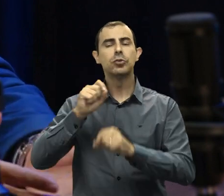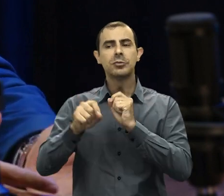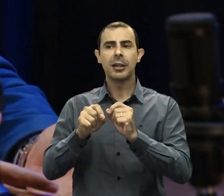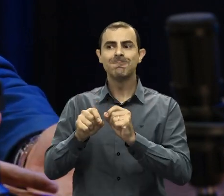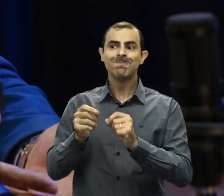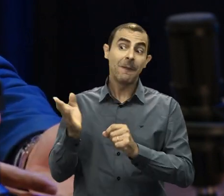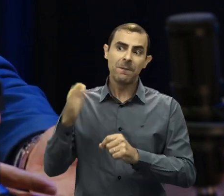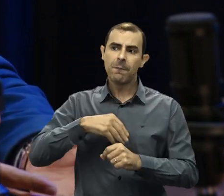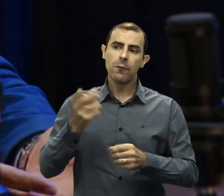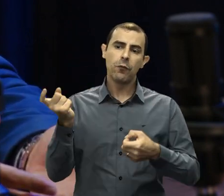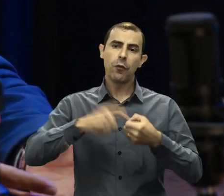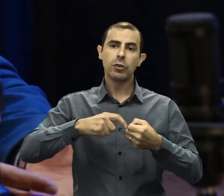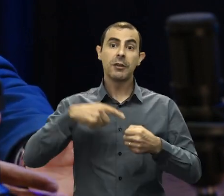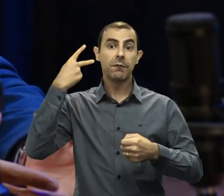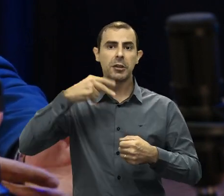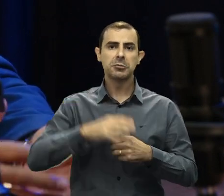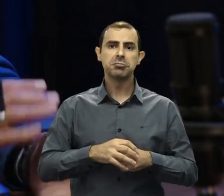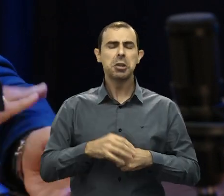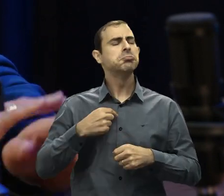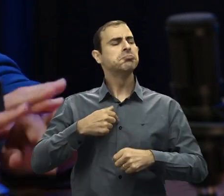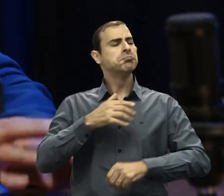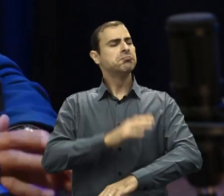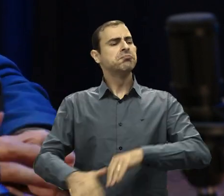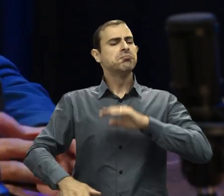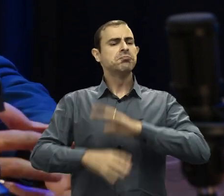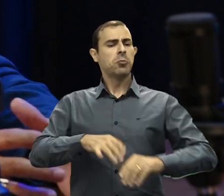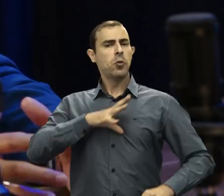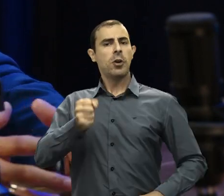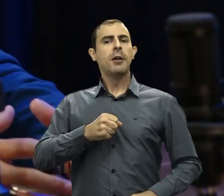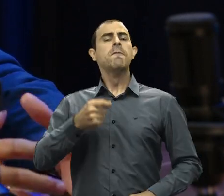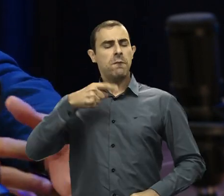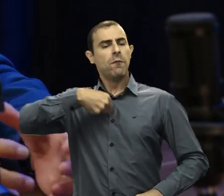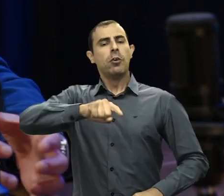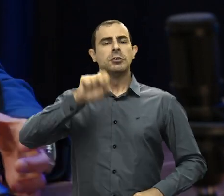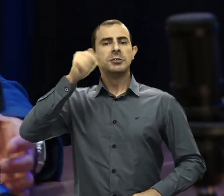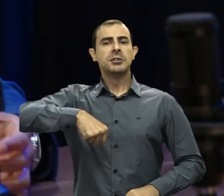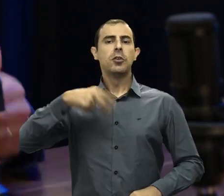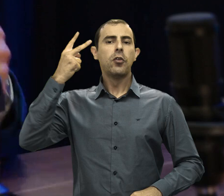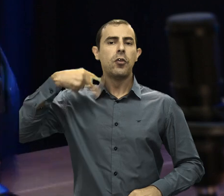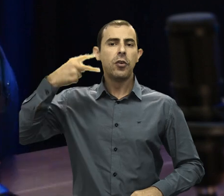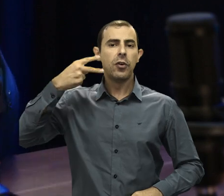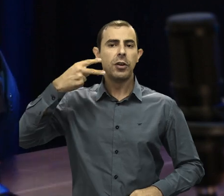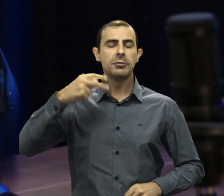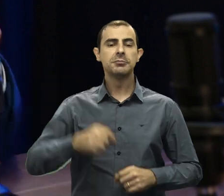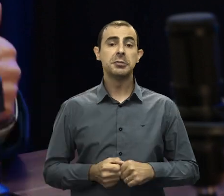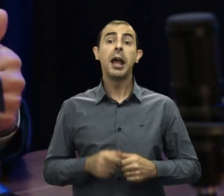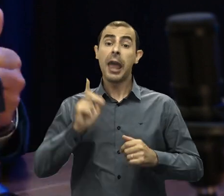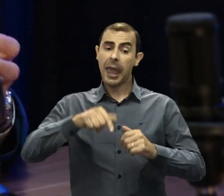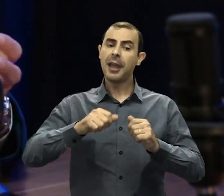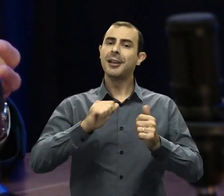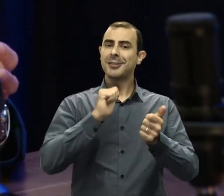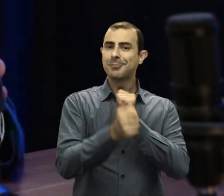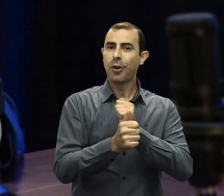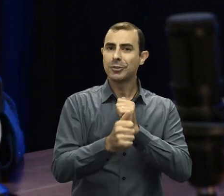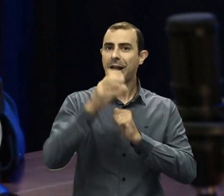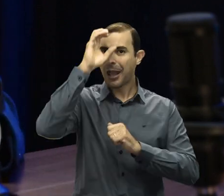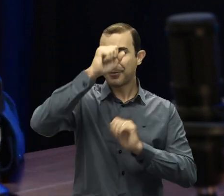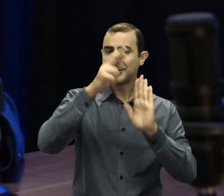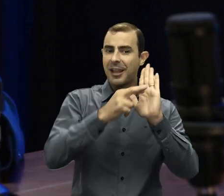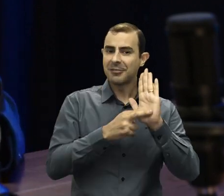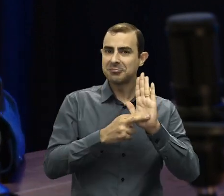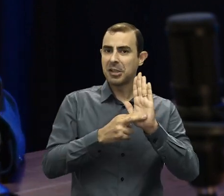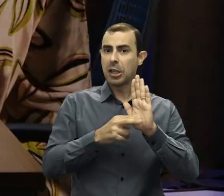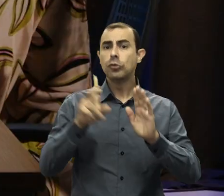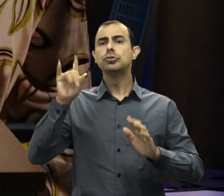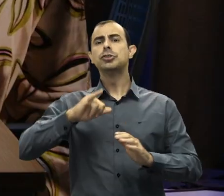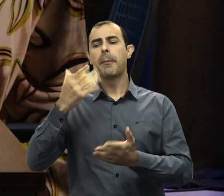disputar, a ser candidato a vereador de novo, sacudi a poeira e estamos de volta na Câmara. Tudo bem, esporte é isso. Um dia você ganha, outro dia